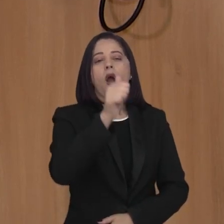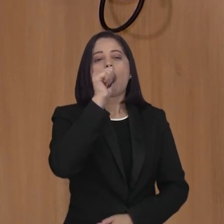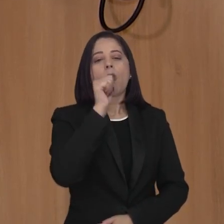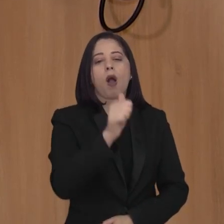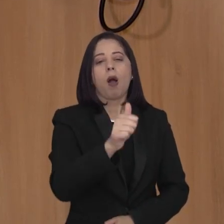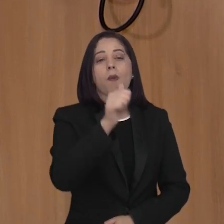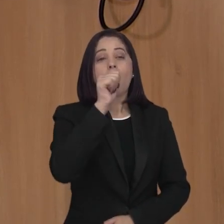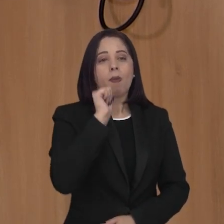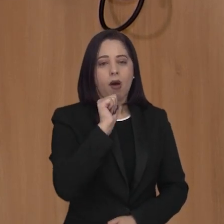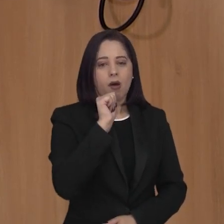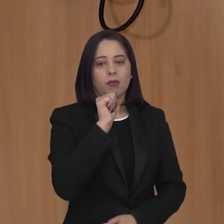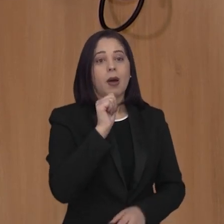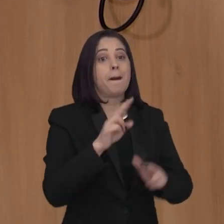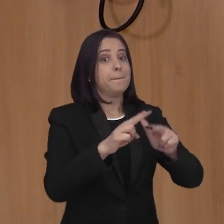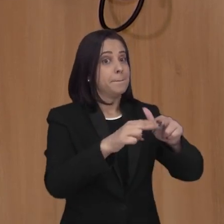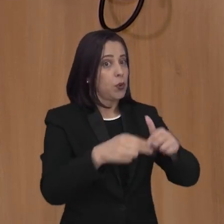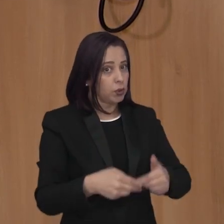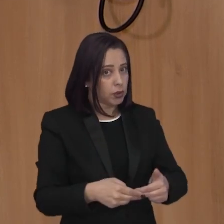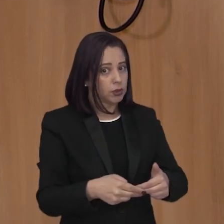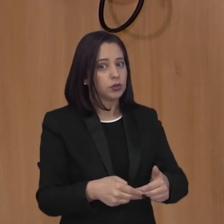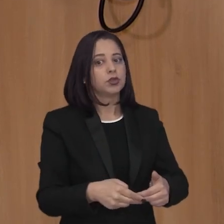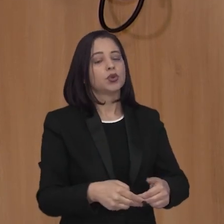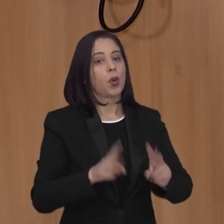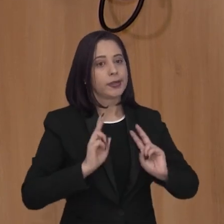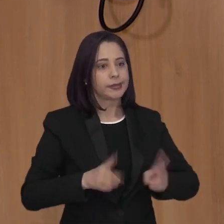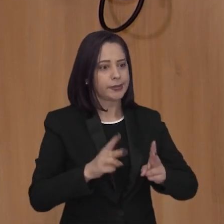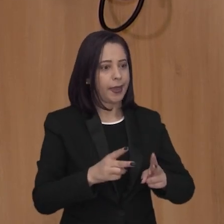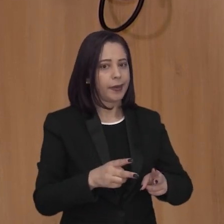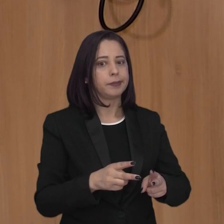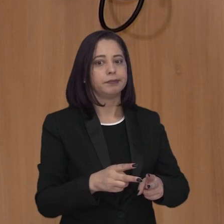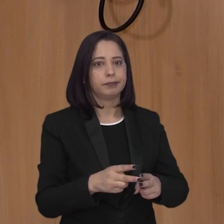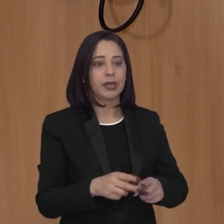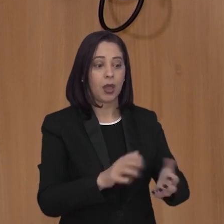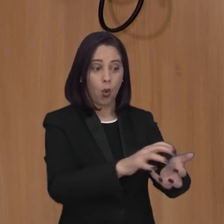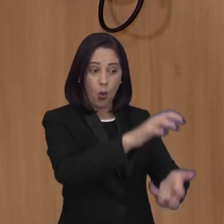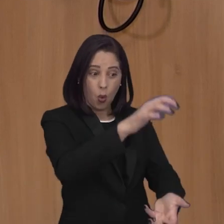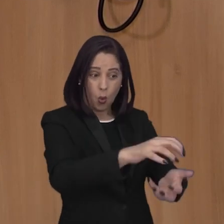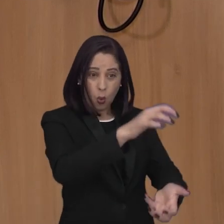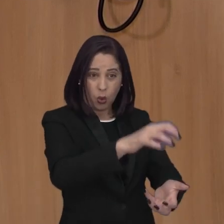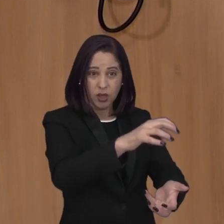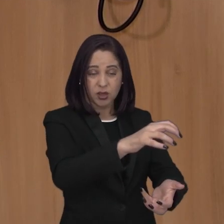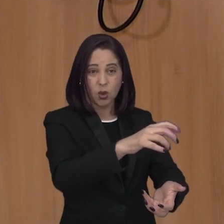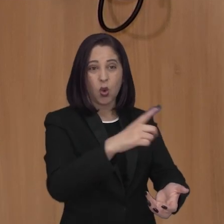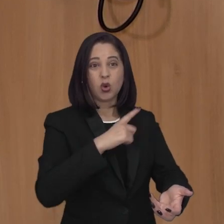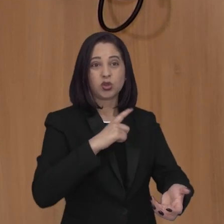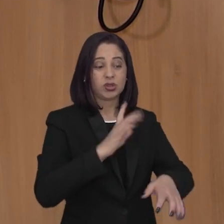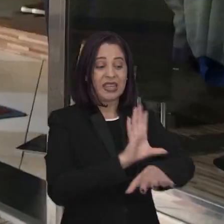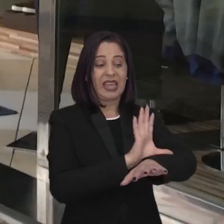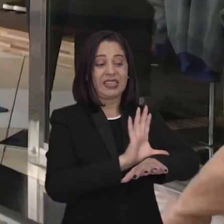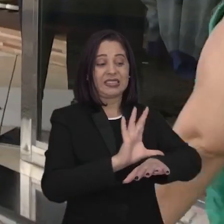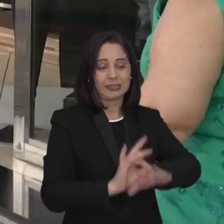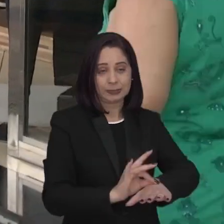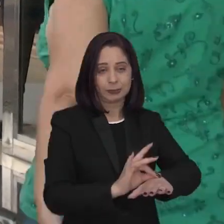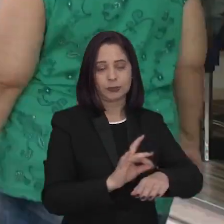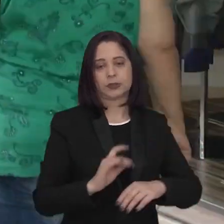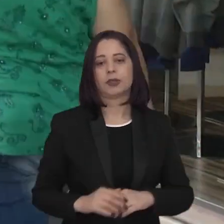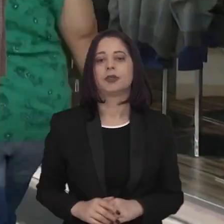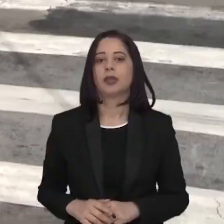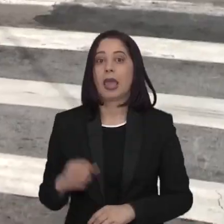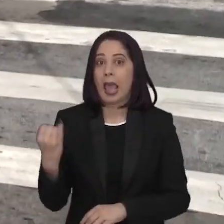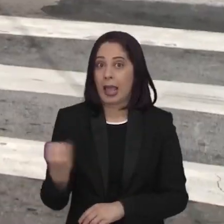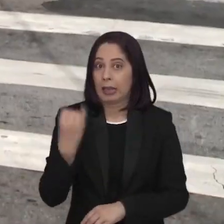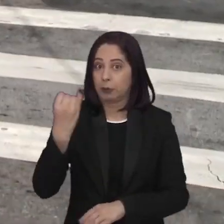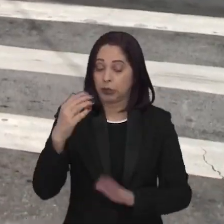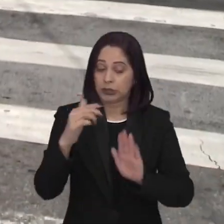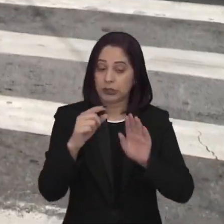fique muito ressecada. Então, por isso a gente encontra desidratação mais no idoso do que no adulto. É importante estar